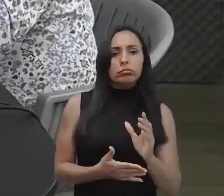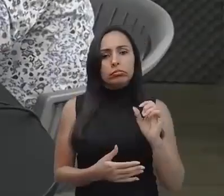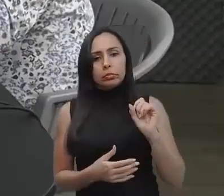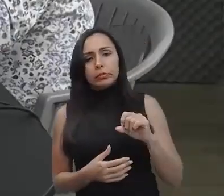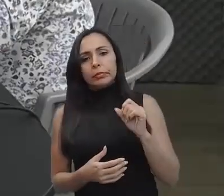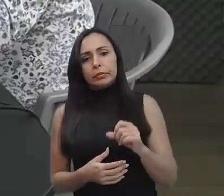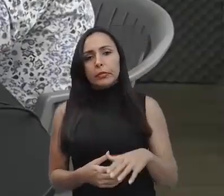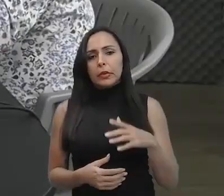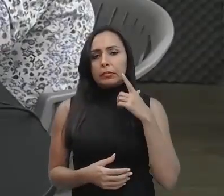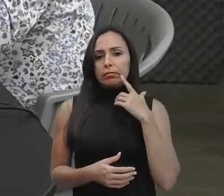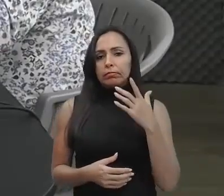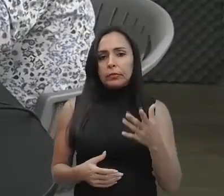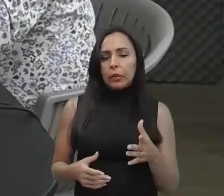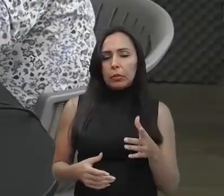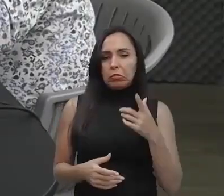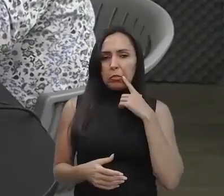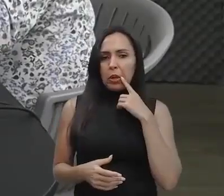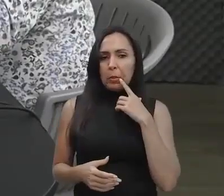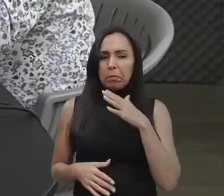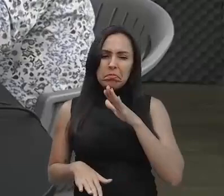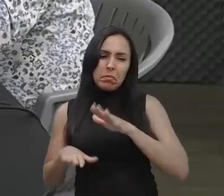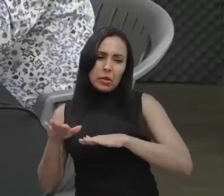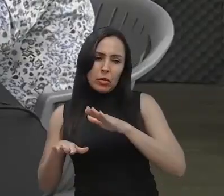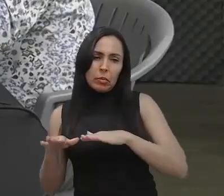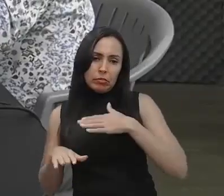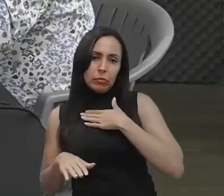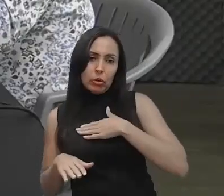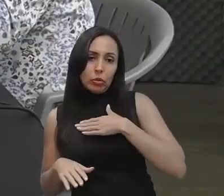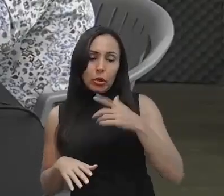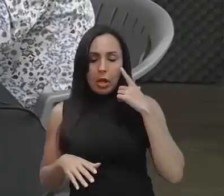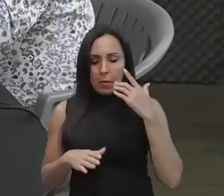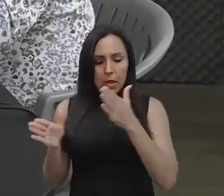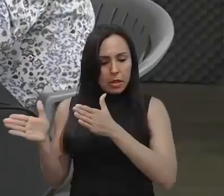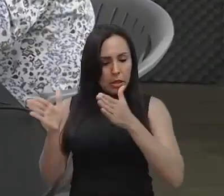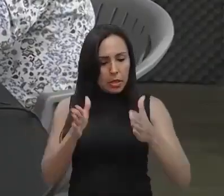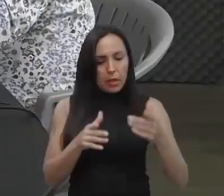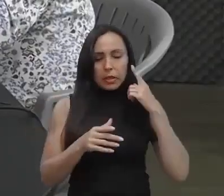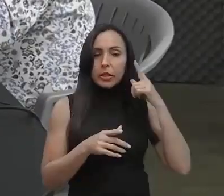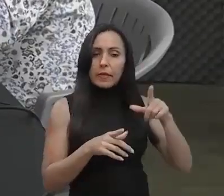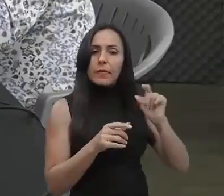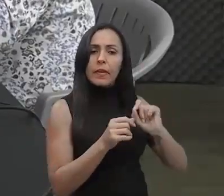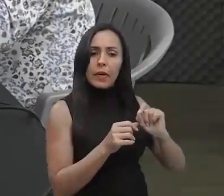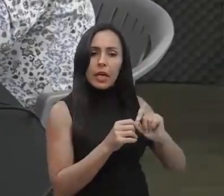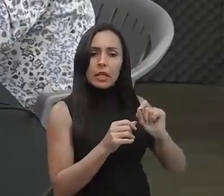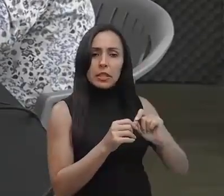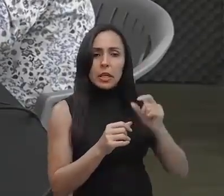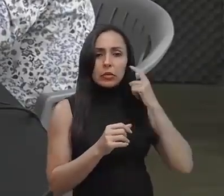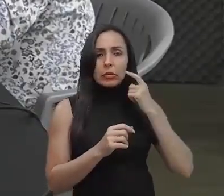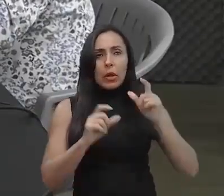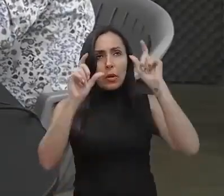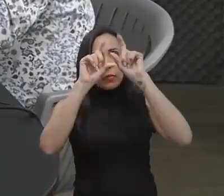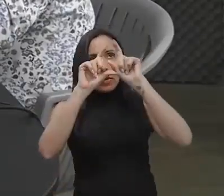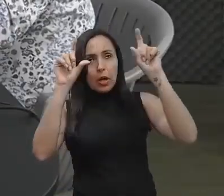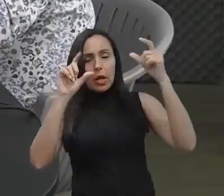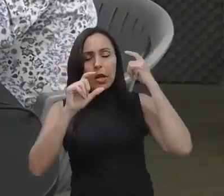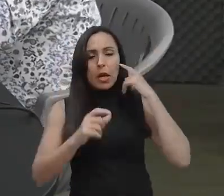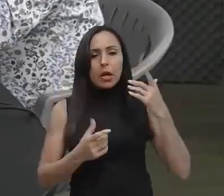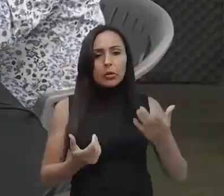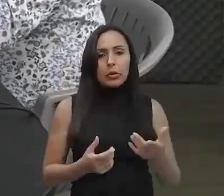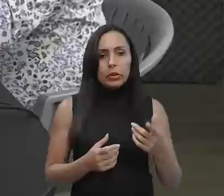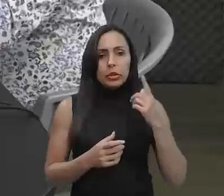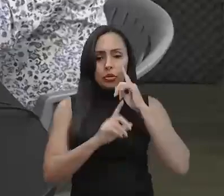praia não é minha praia porque tem aquelas coisas de de placar você vai fazendo placar que Fulano n eh disputou com